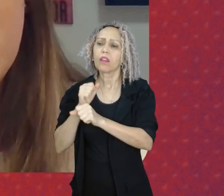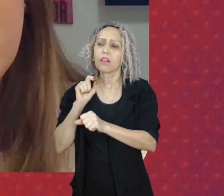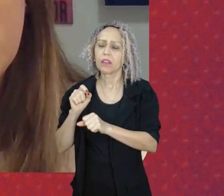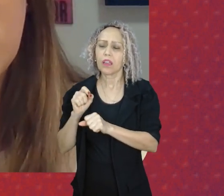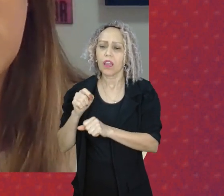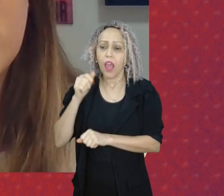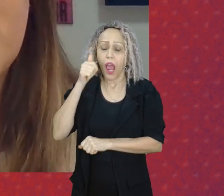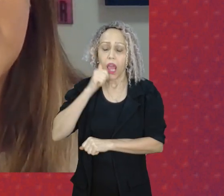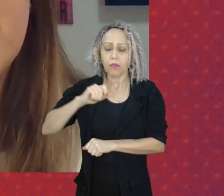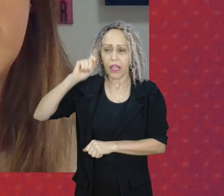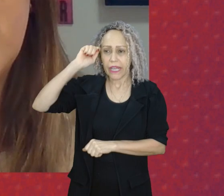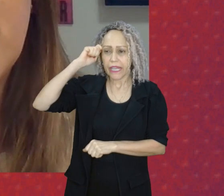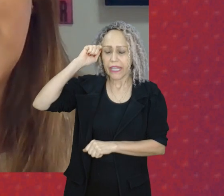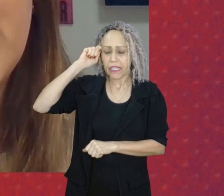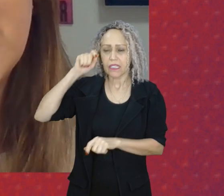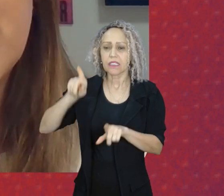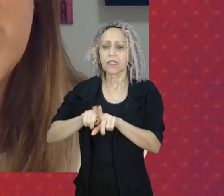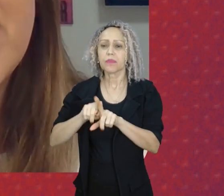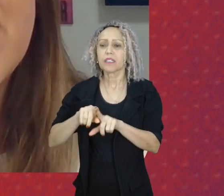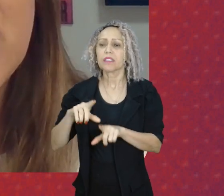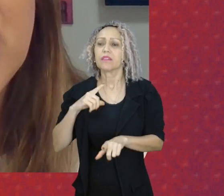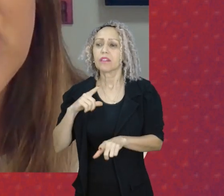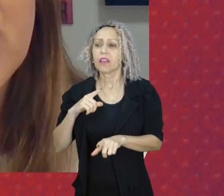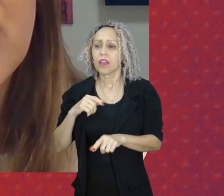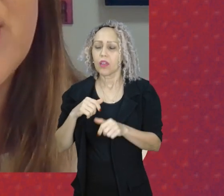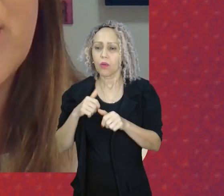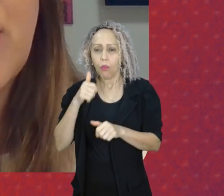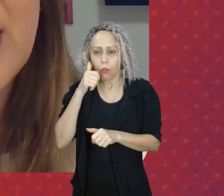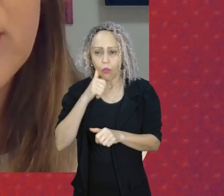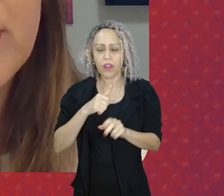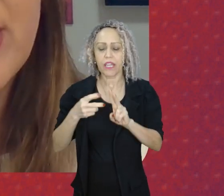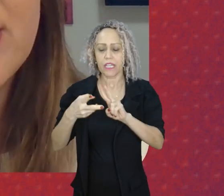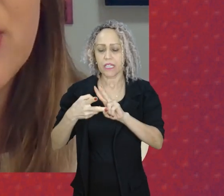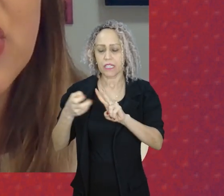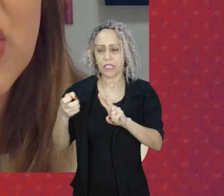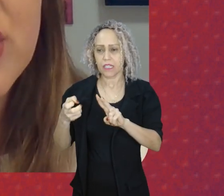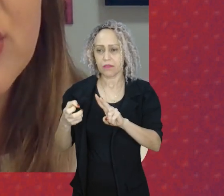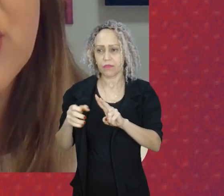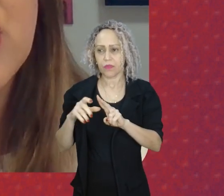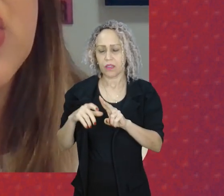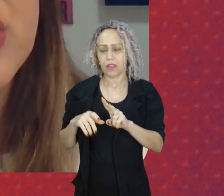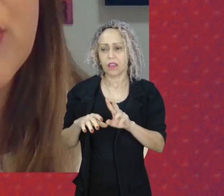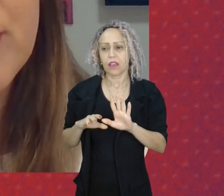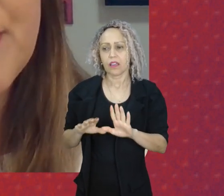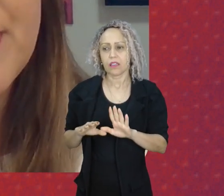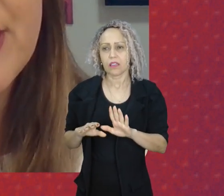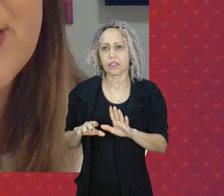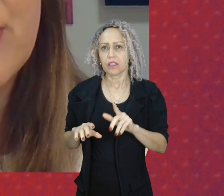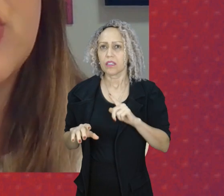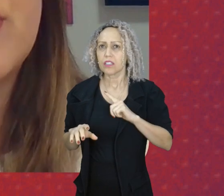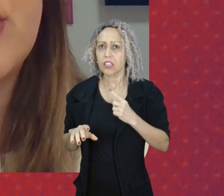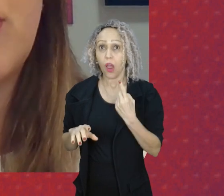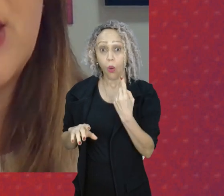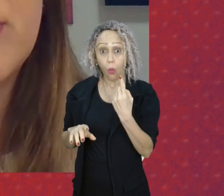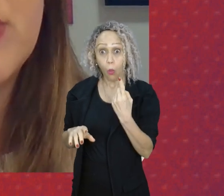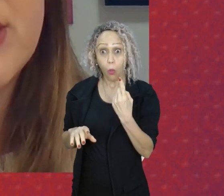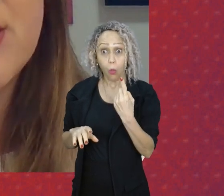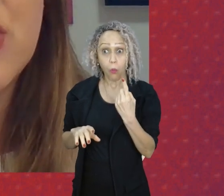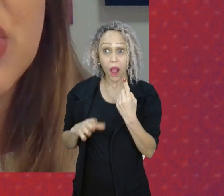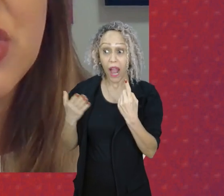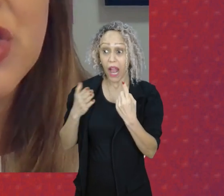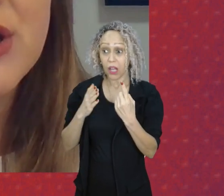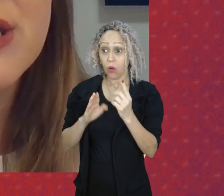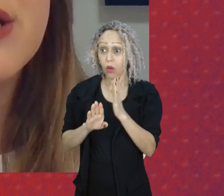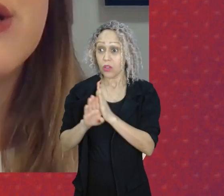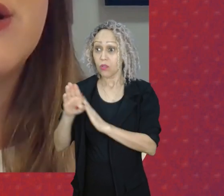das mulheres negras, a gente também teve um aumento aí de mulheres indígenas. A gente vai ter 4 mulheres indígenas, a gente tinha uma apenas, agora a gente vai ter 4